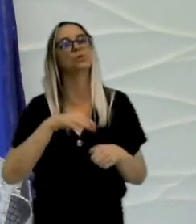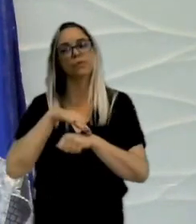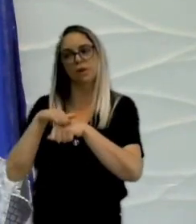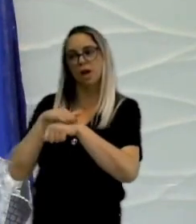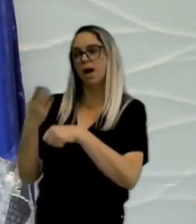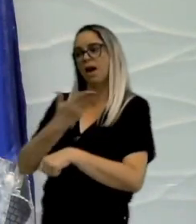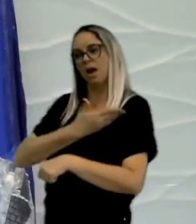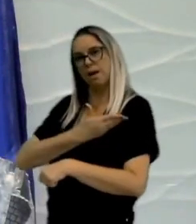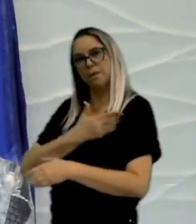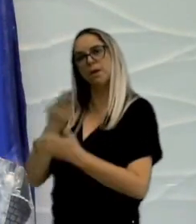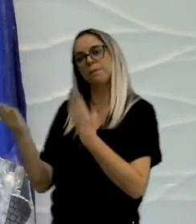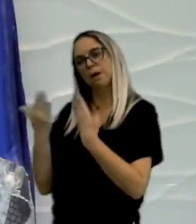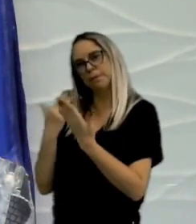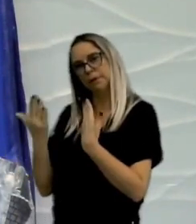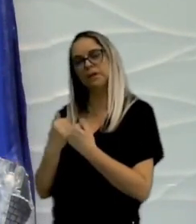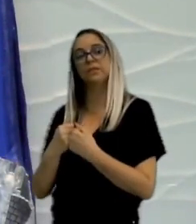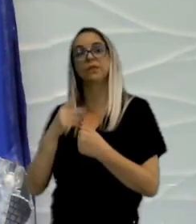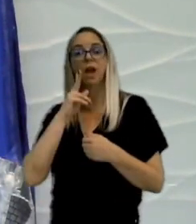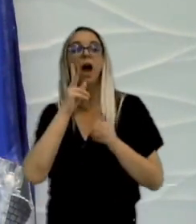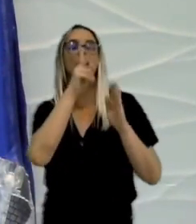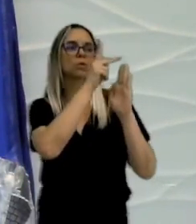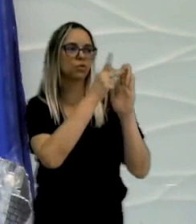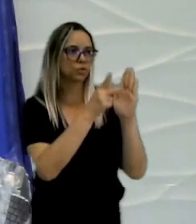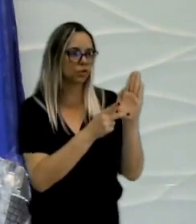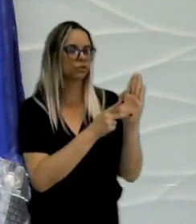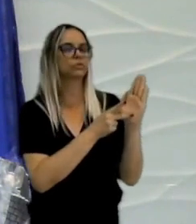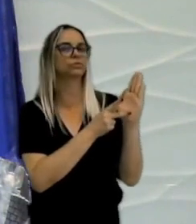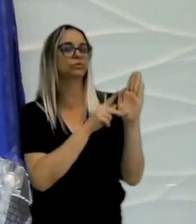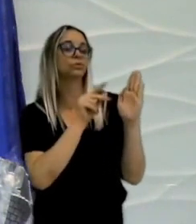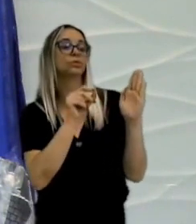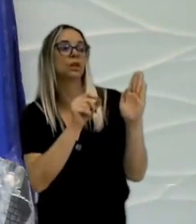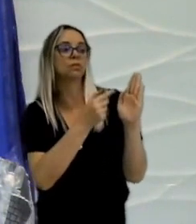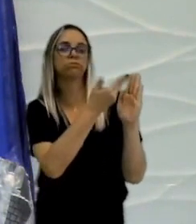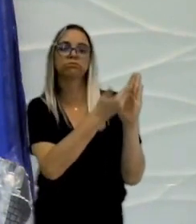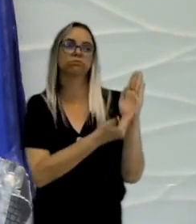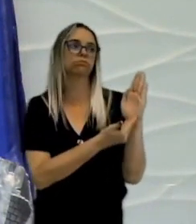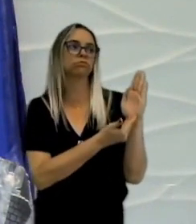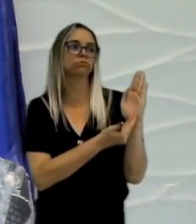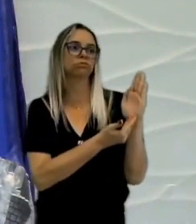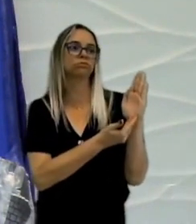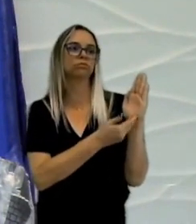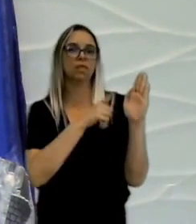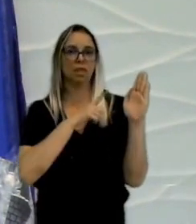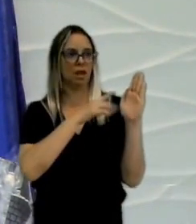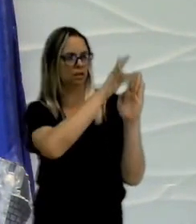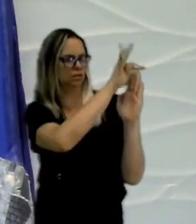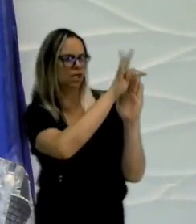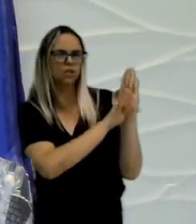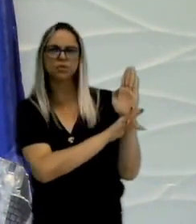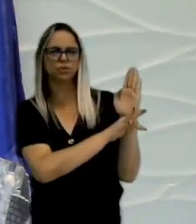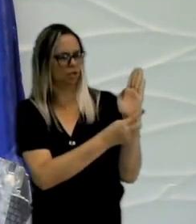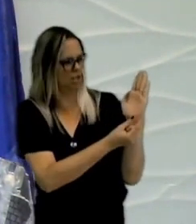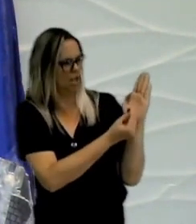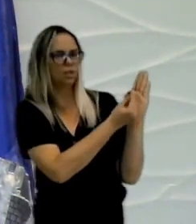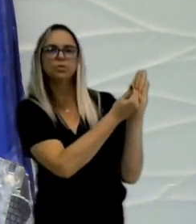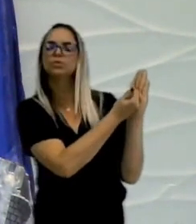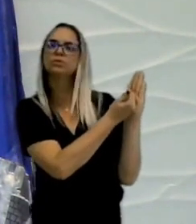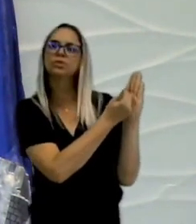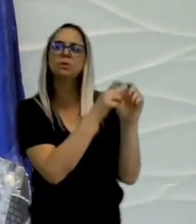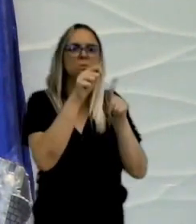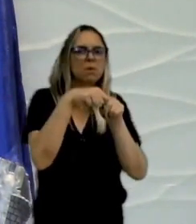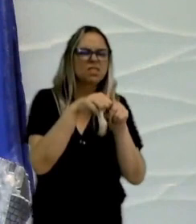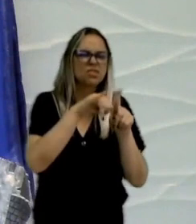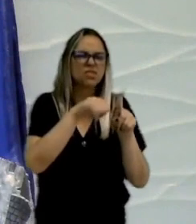amigas, a gente notou que o projeto de fato não contempla no seu texto o retroativo referente aos meses